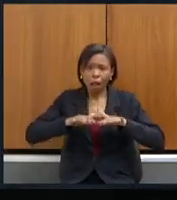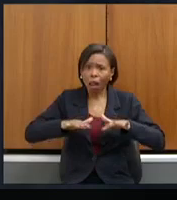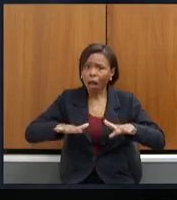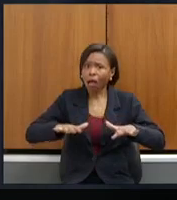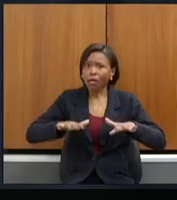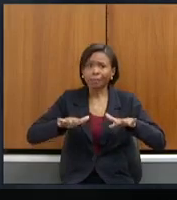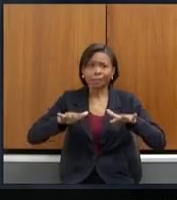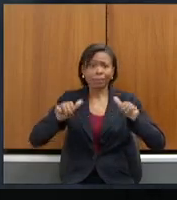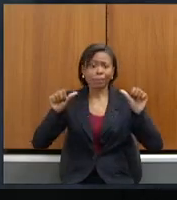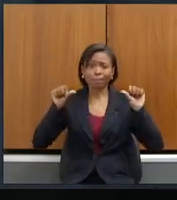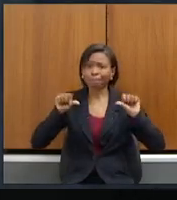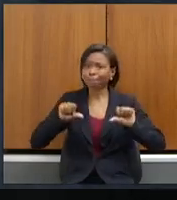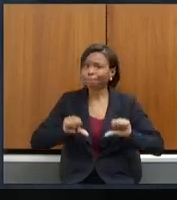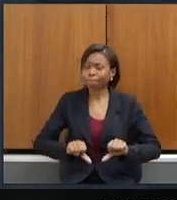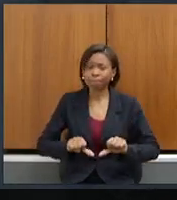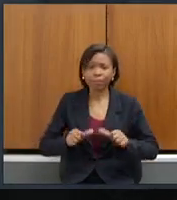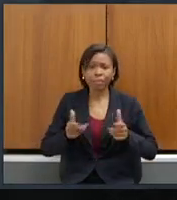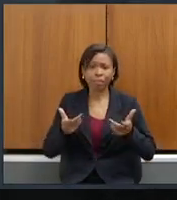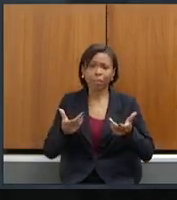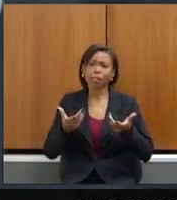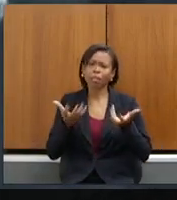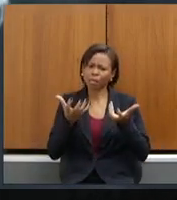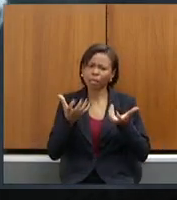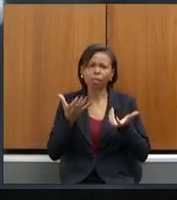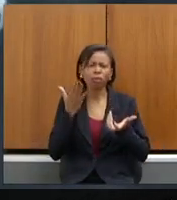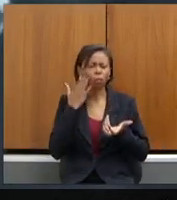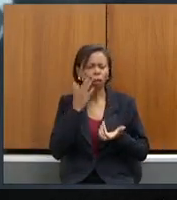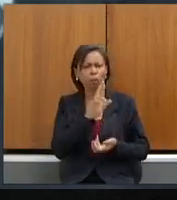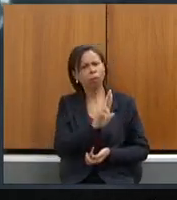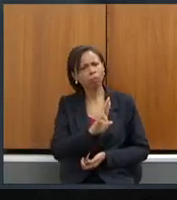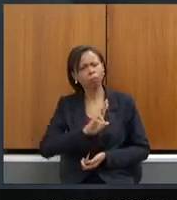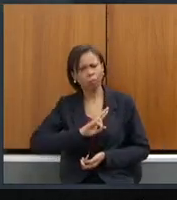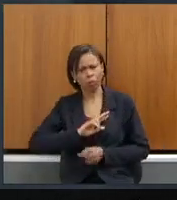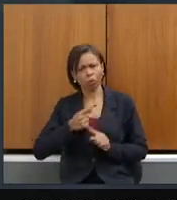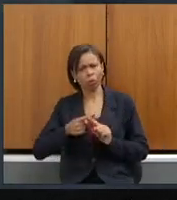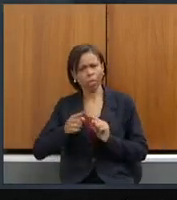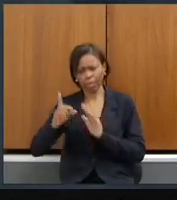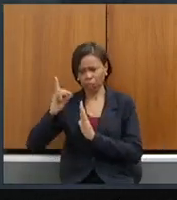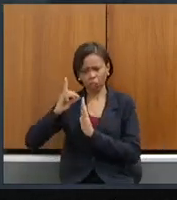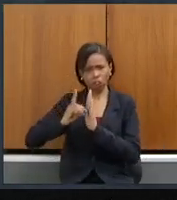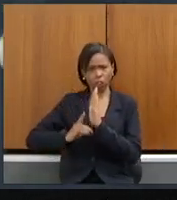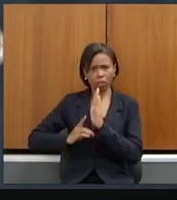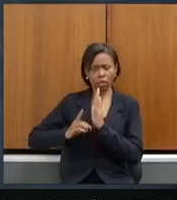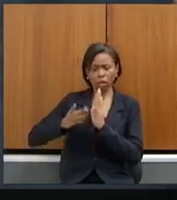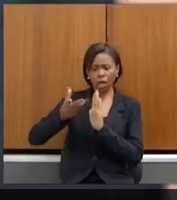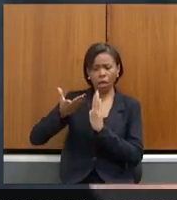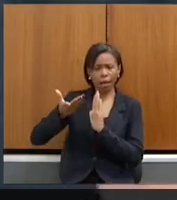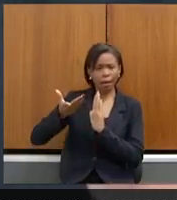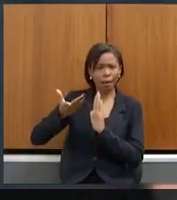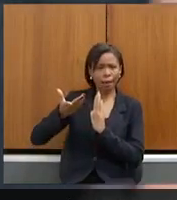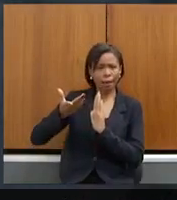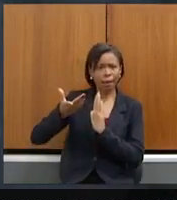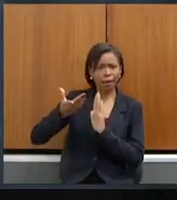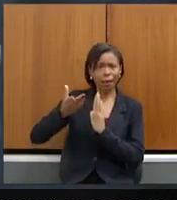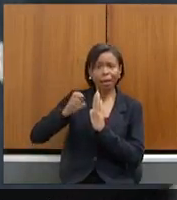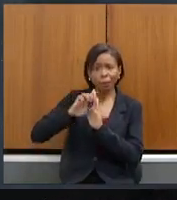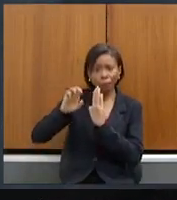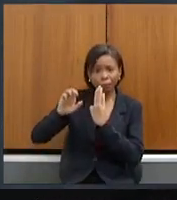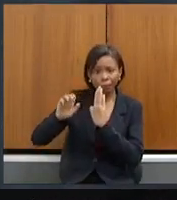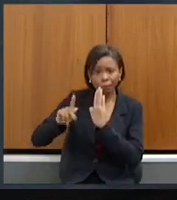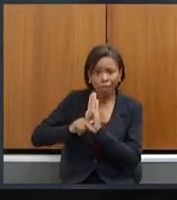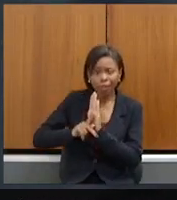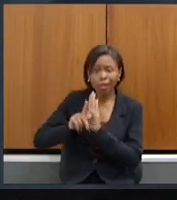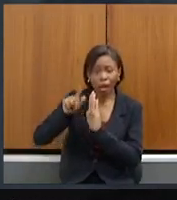e essa pergunta por que é direito as nossas ementas são in positivas gostaríamos de contar com a